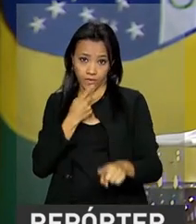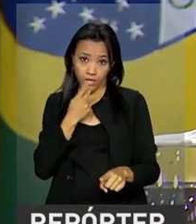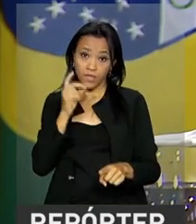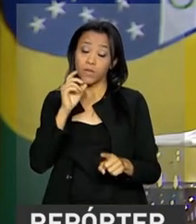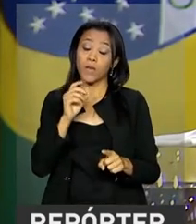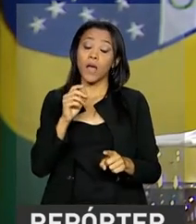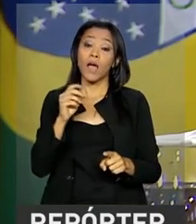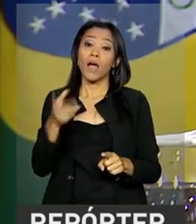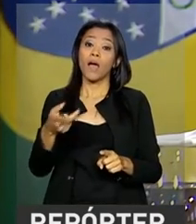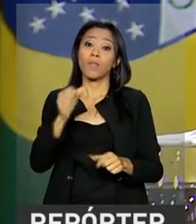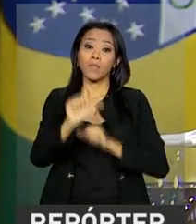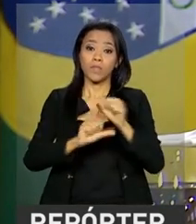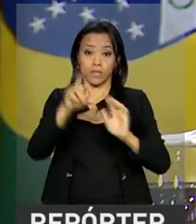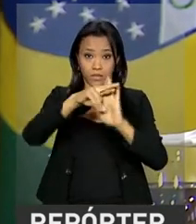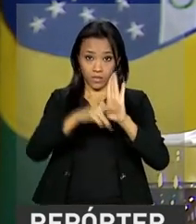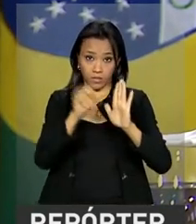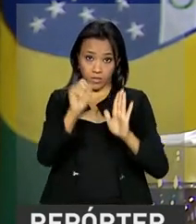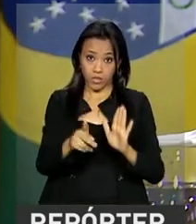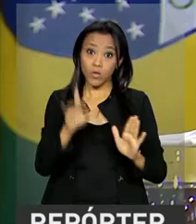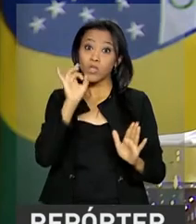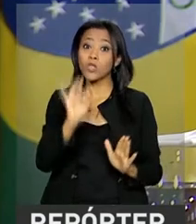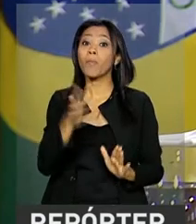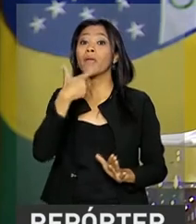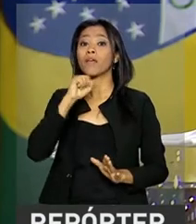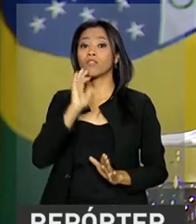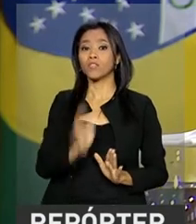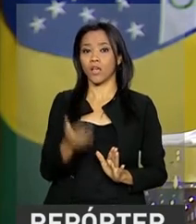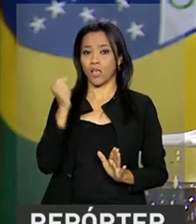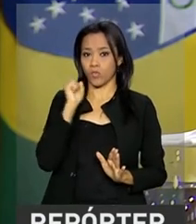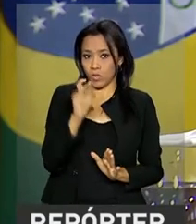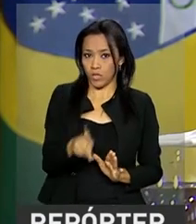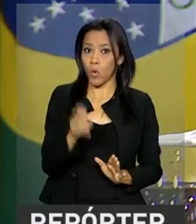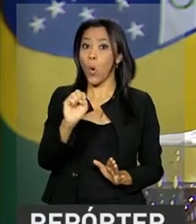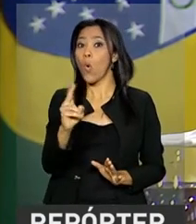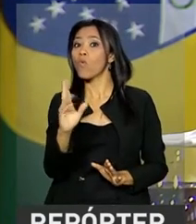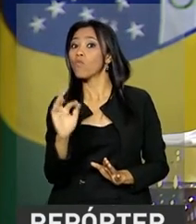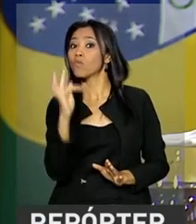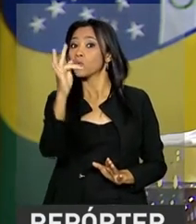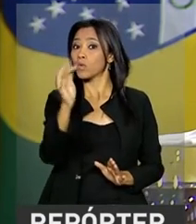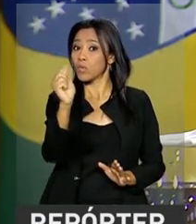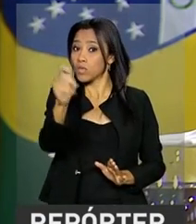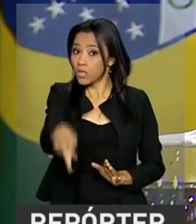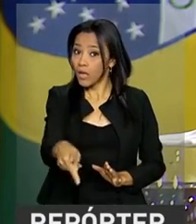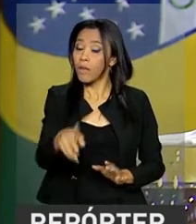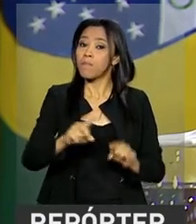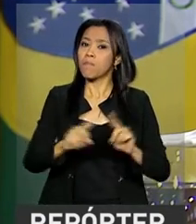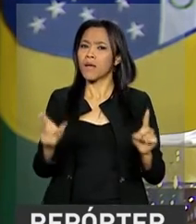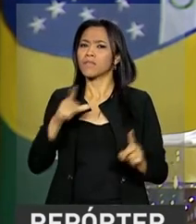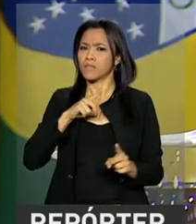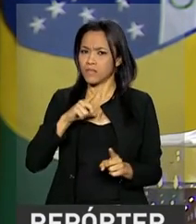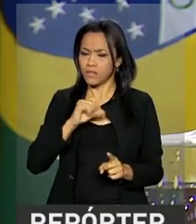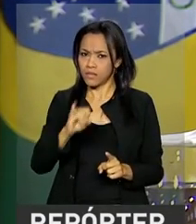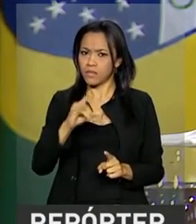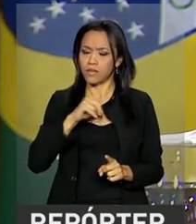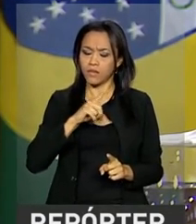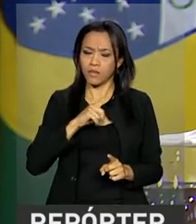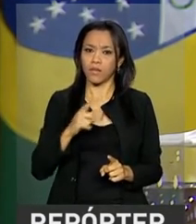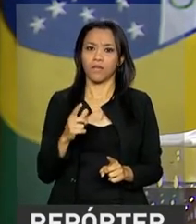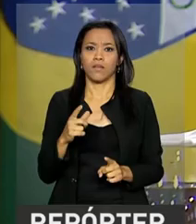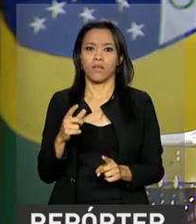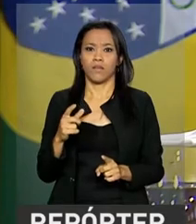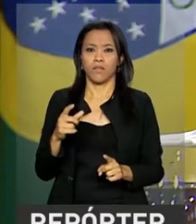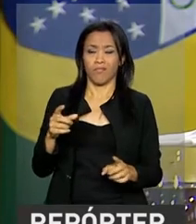para aqueles que ou se aposentaram ou irão aposentar mas se houver um debate uma